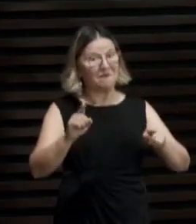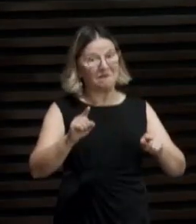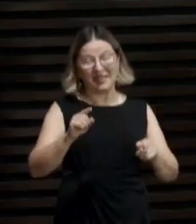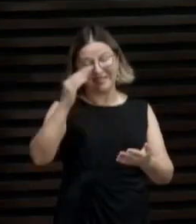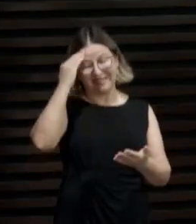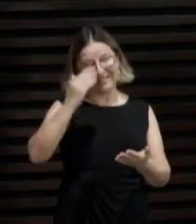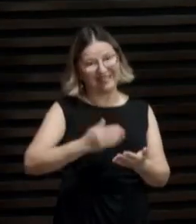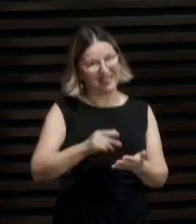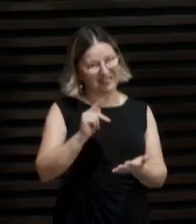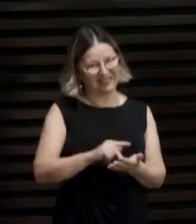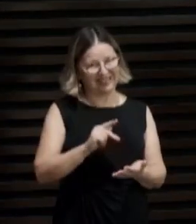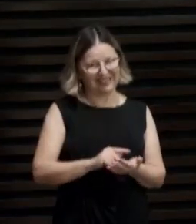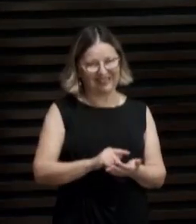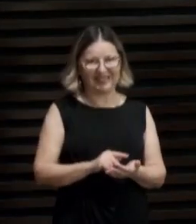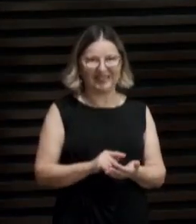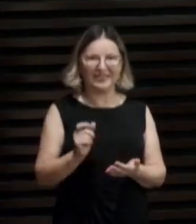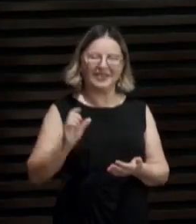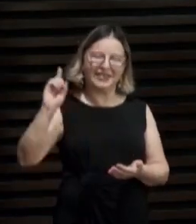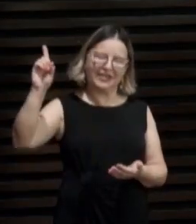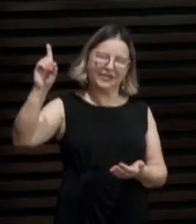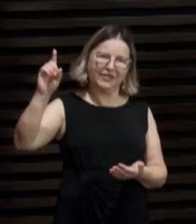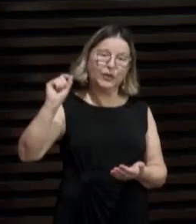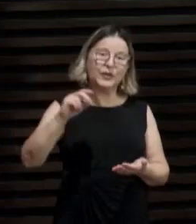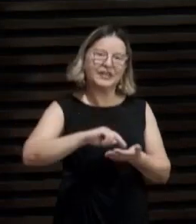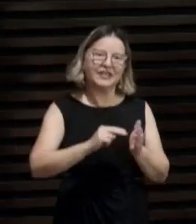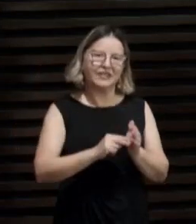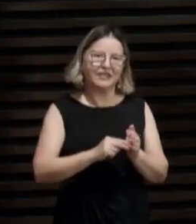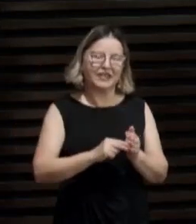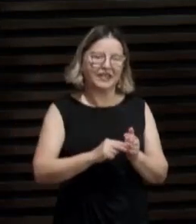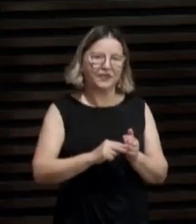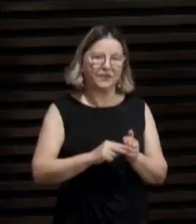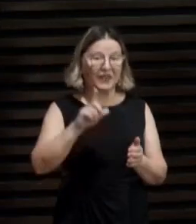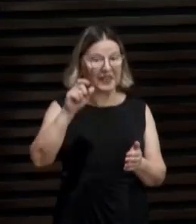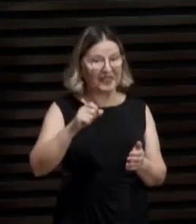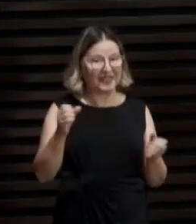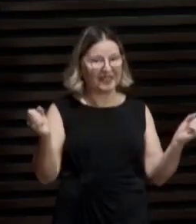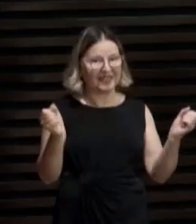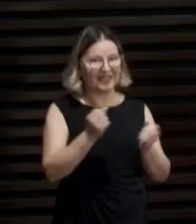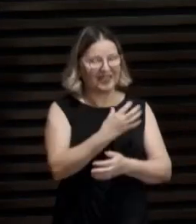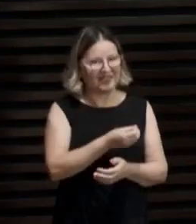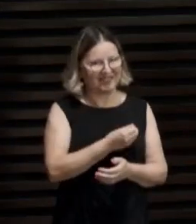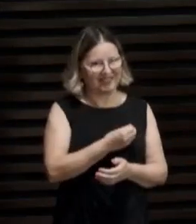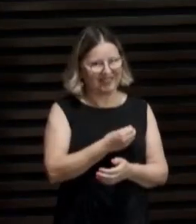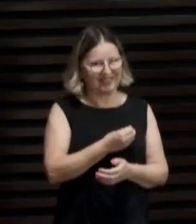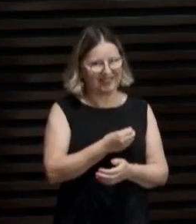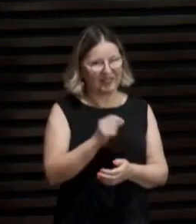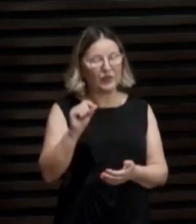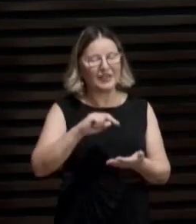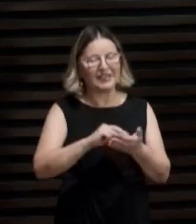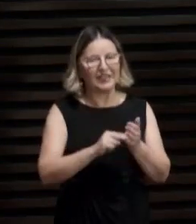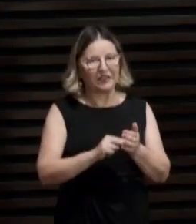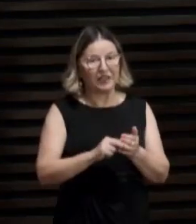fé na palavra de Deus. O que significa ser uma nova criatura? O que significa de fato ser crucificado com